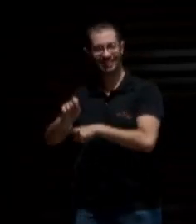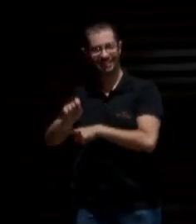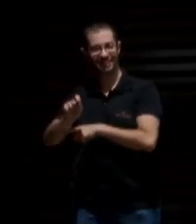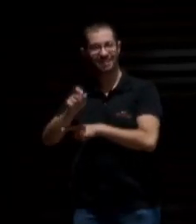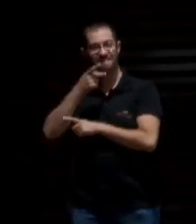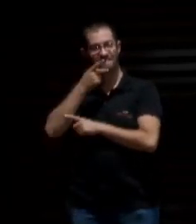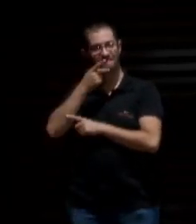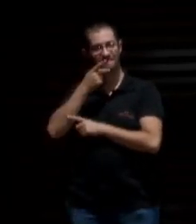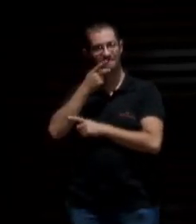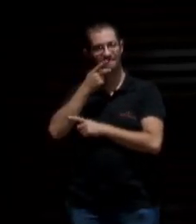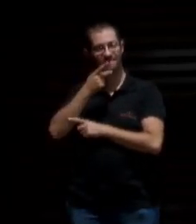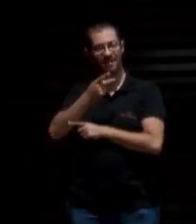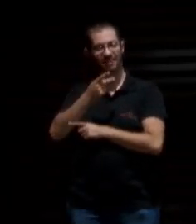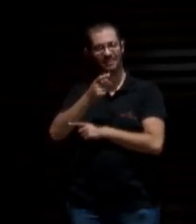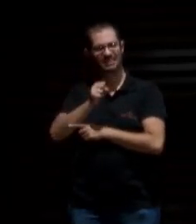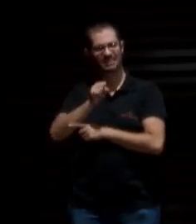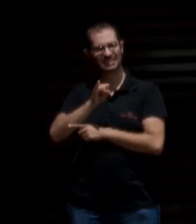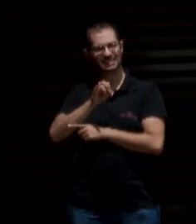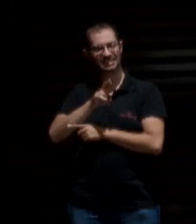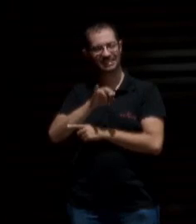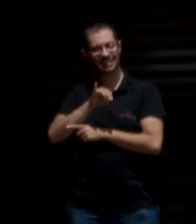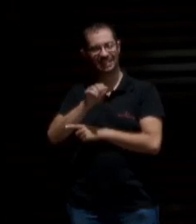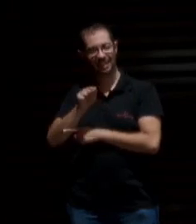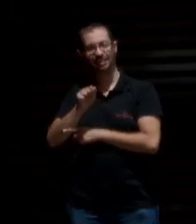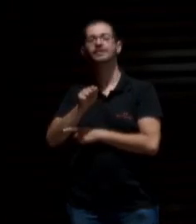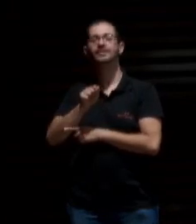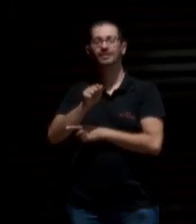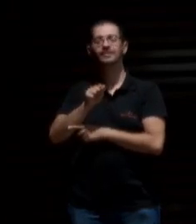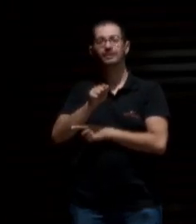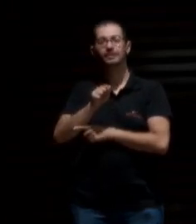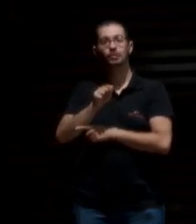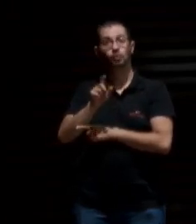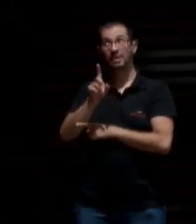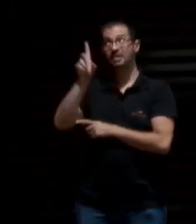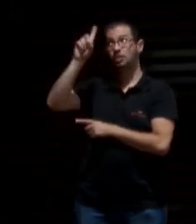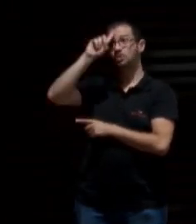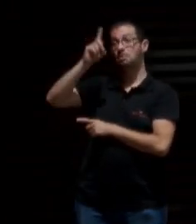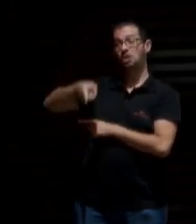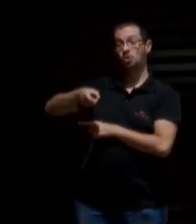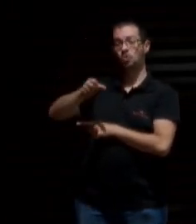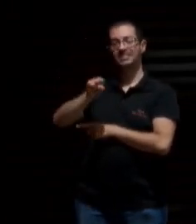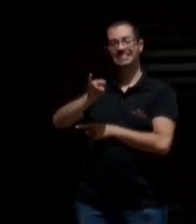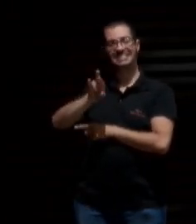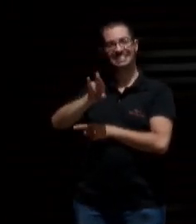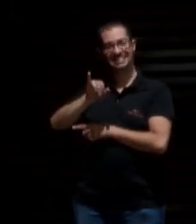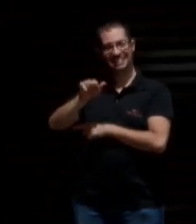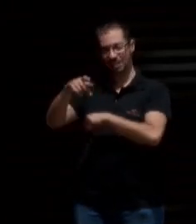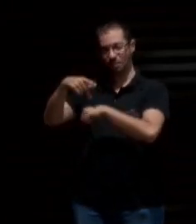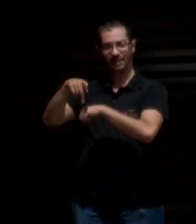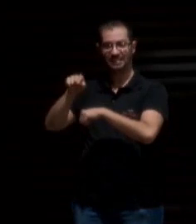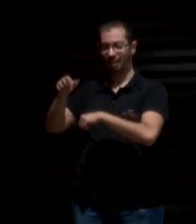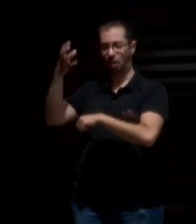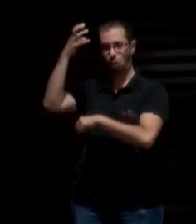Porque responsabilidade humana e soberania de Deus são coisas que andam juntas. Não é porque Deus mandou a Síria que a Síria não é culpada, não. Nós vamos ver isso, versículo 6.